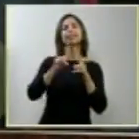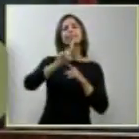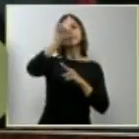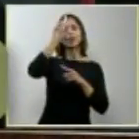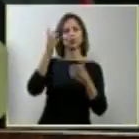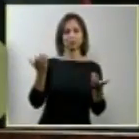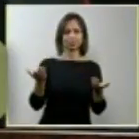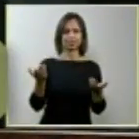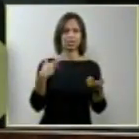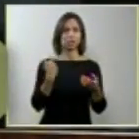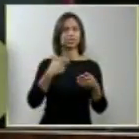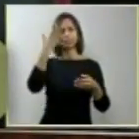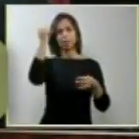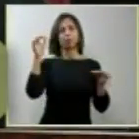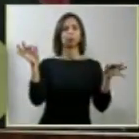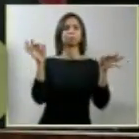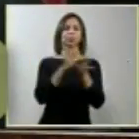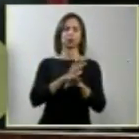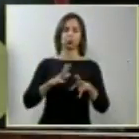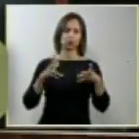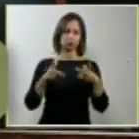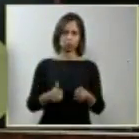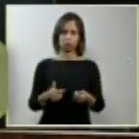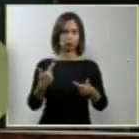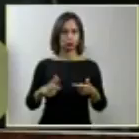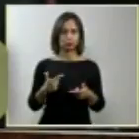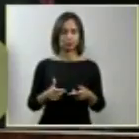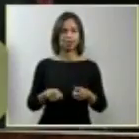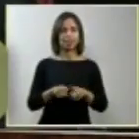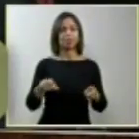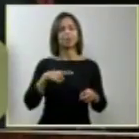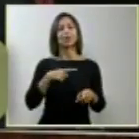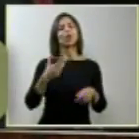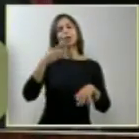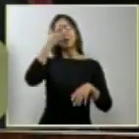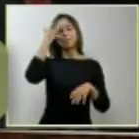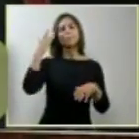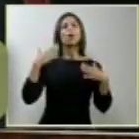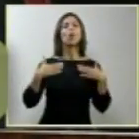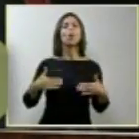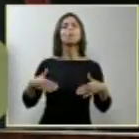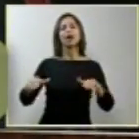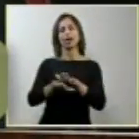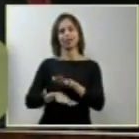algum considerados os humanos. E